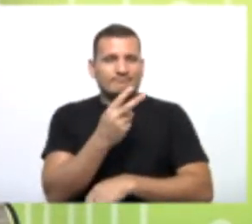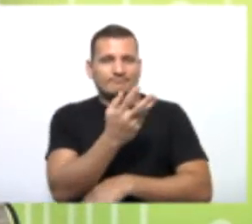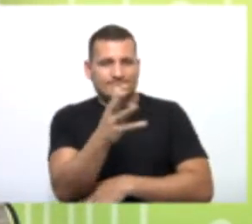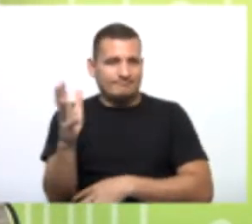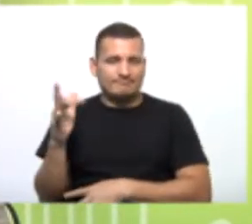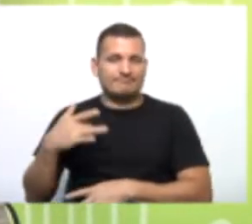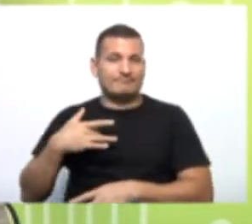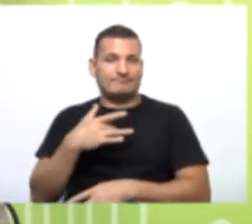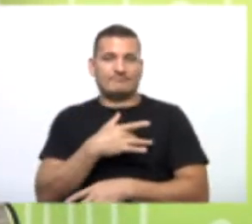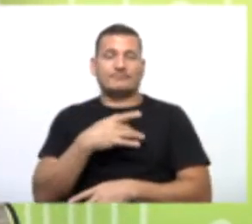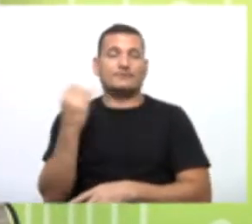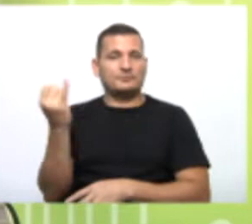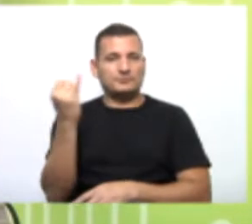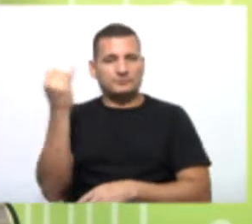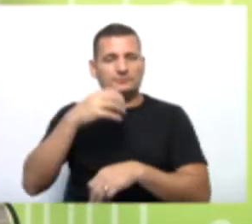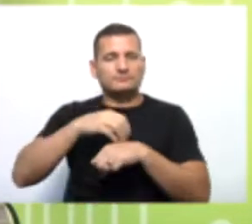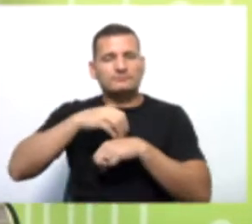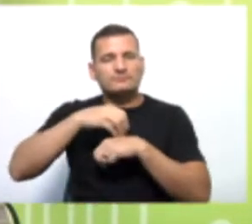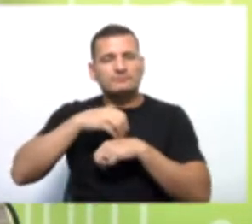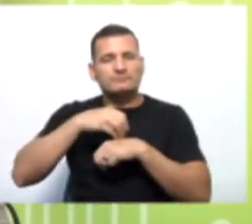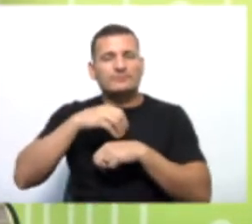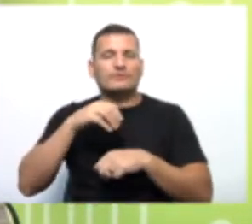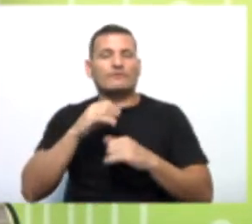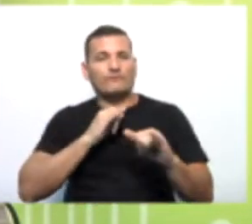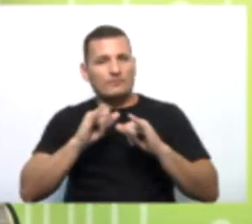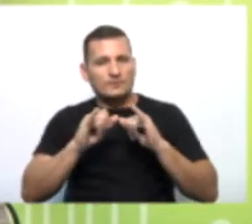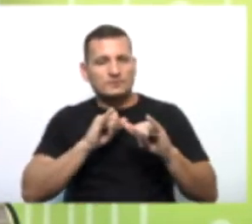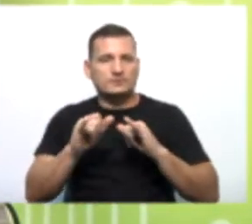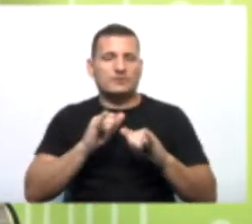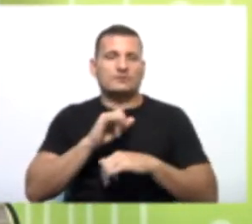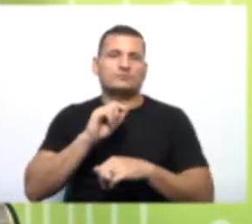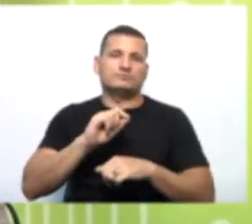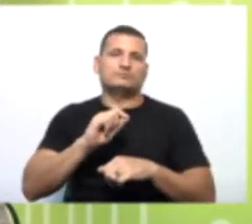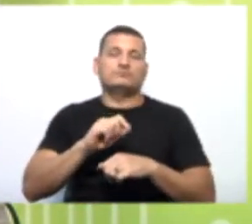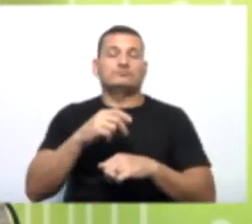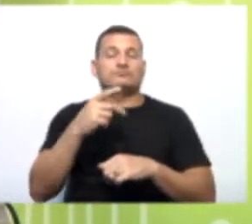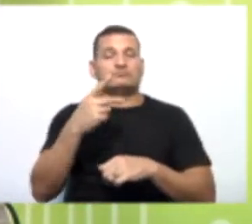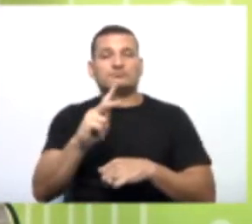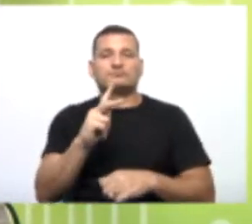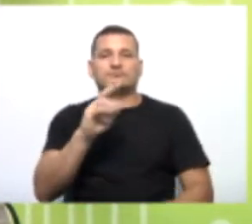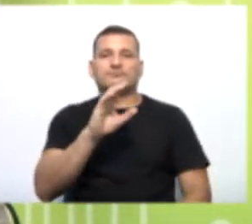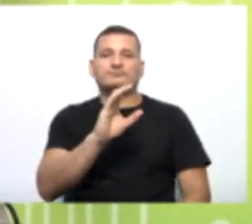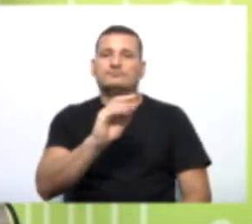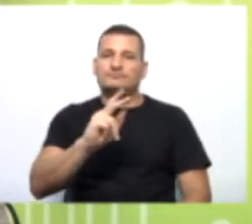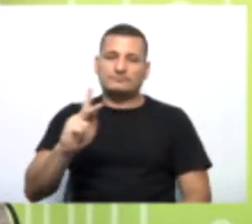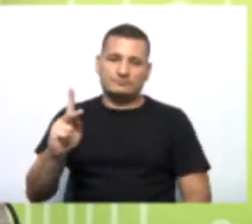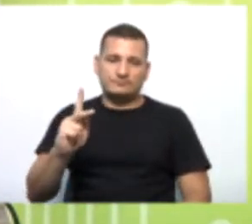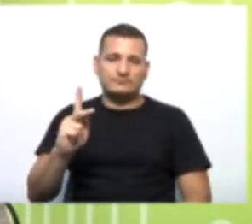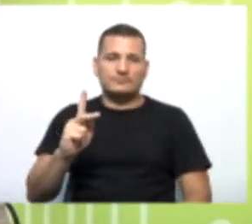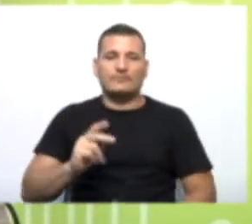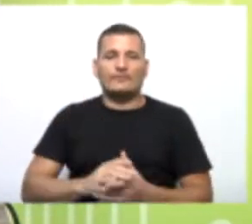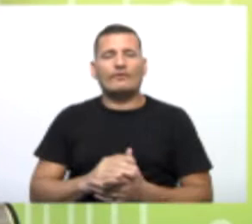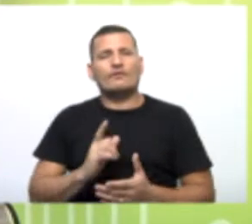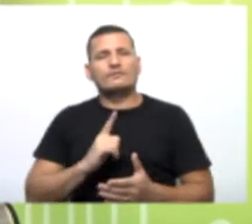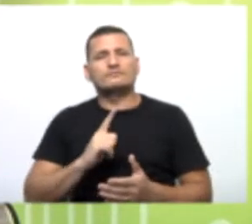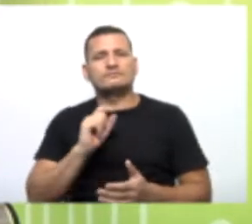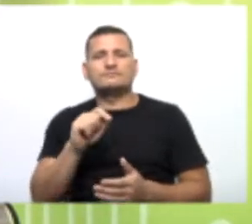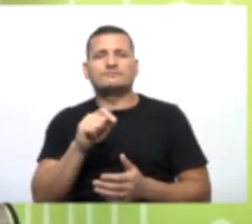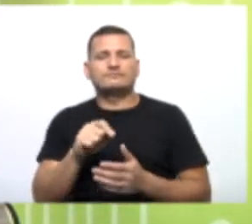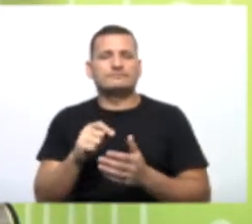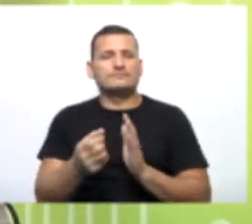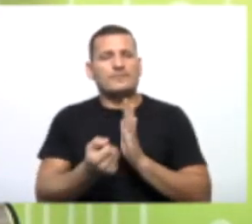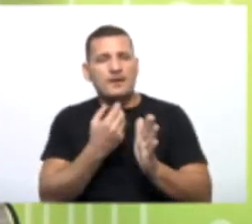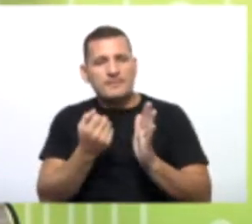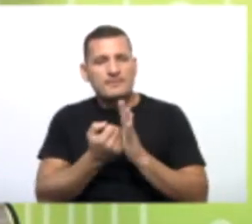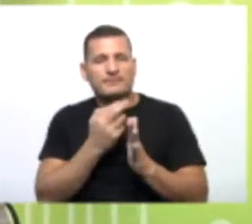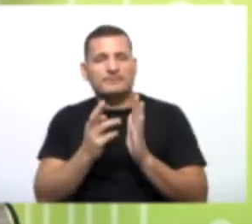Muito importante as informações que estamos recebendo aqui para a sua cooperativa, hein? Olha, estou recebendo aí um feedback maravilhoso com